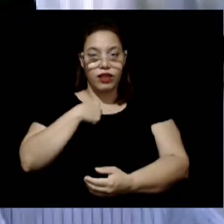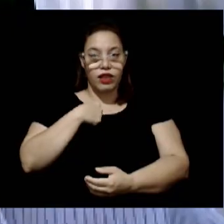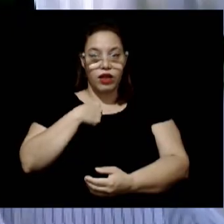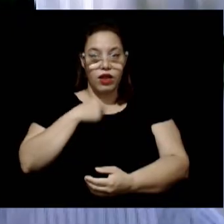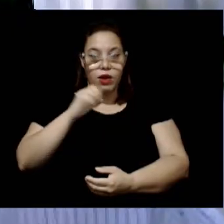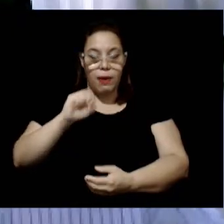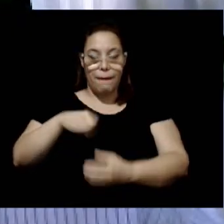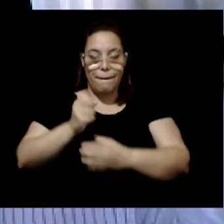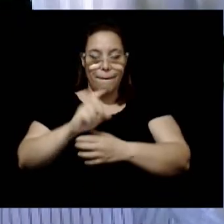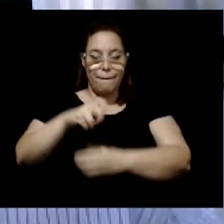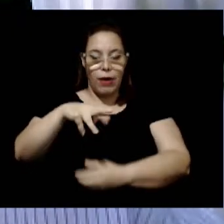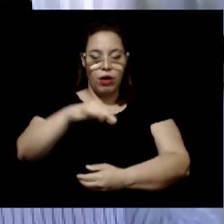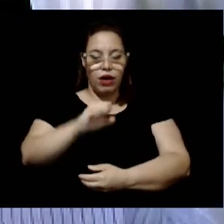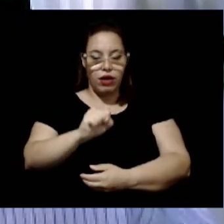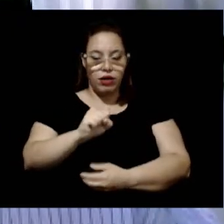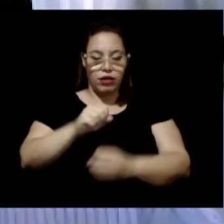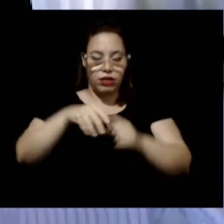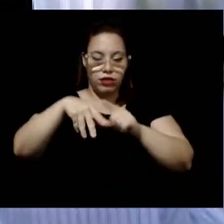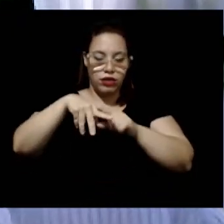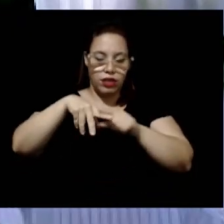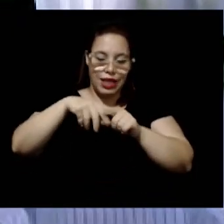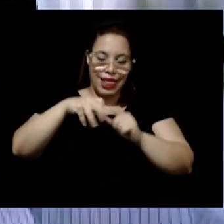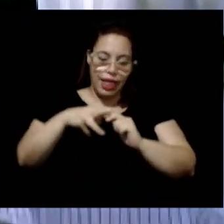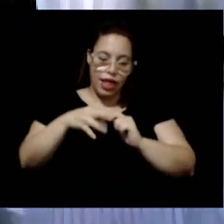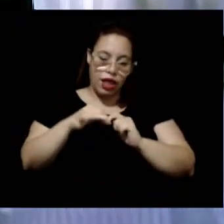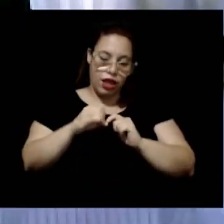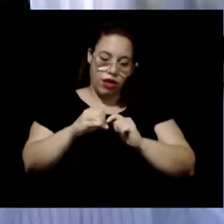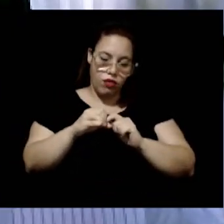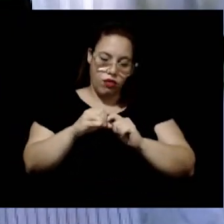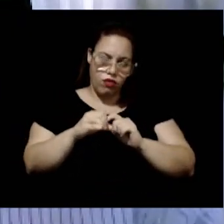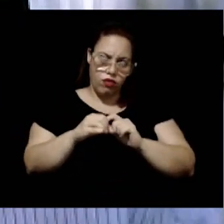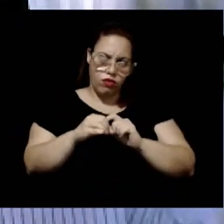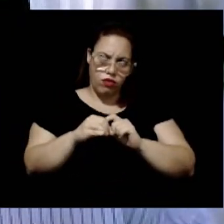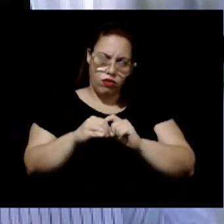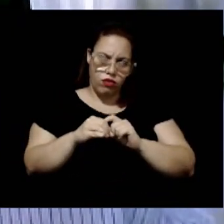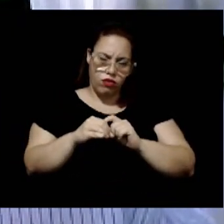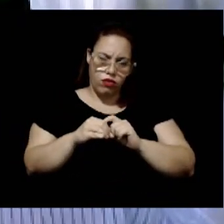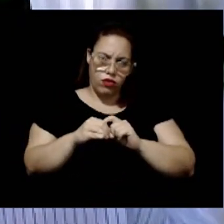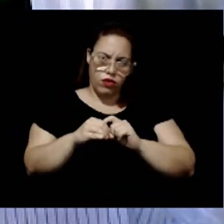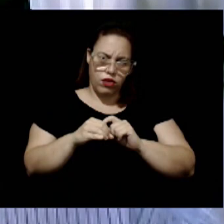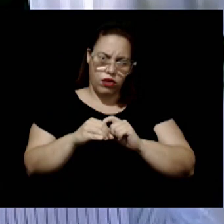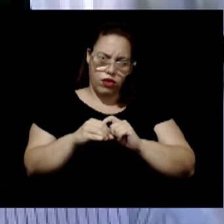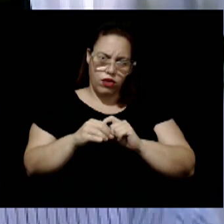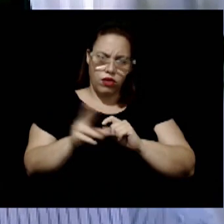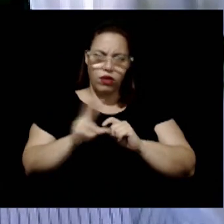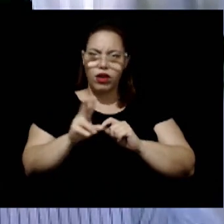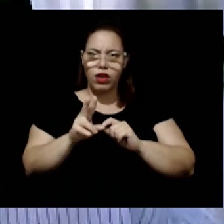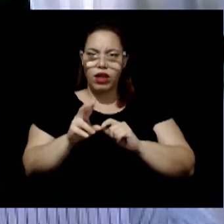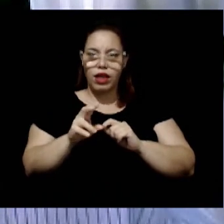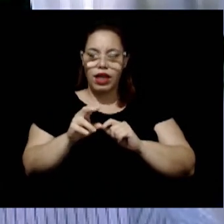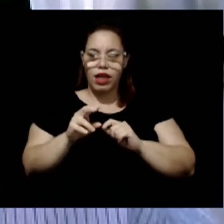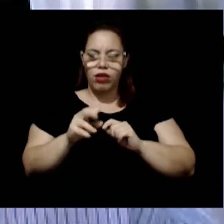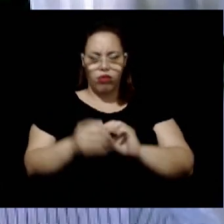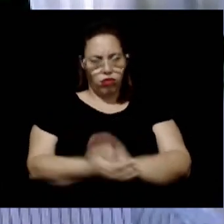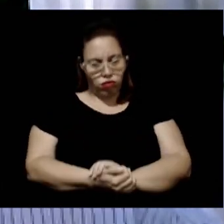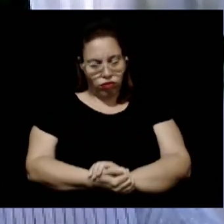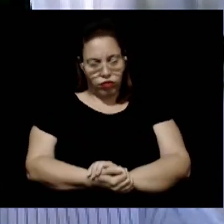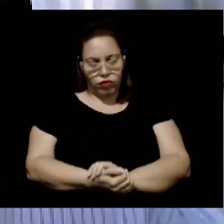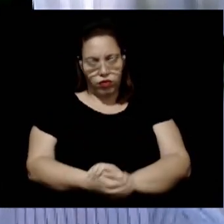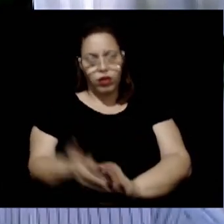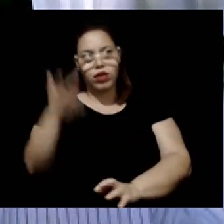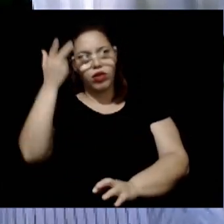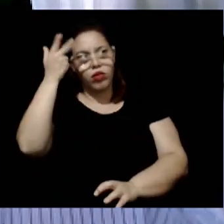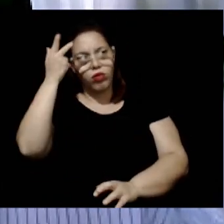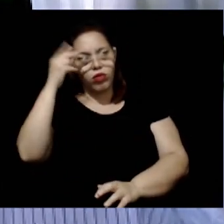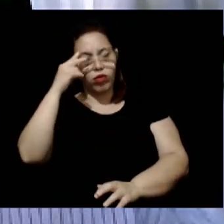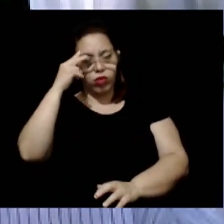Tem tendões, bursas, a chamada tenossinovite. Então, isso é comum, né? E